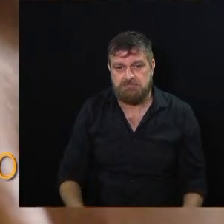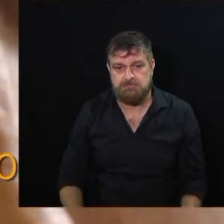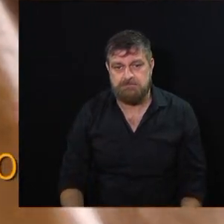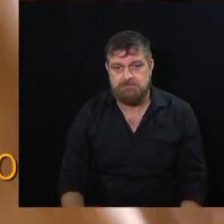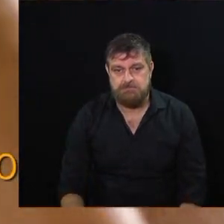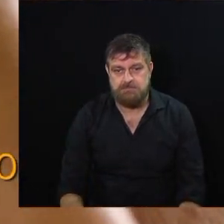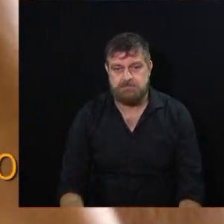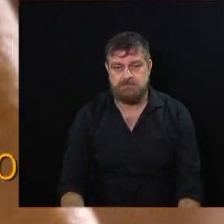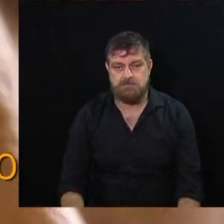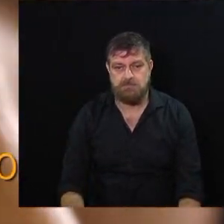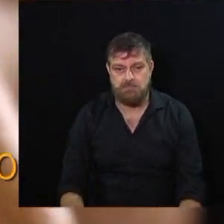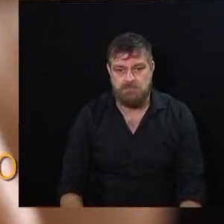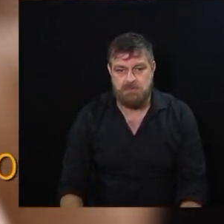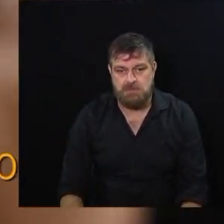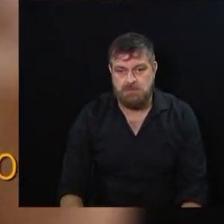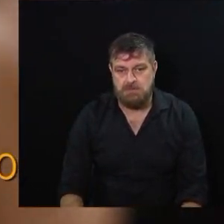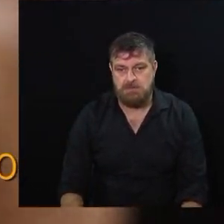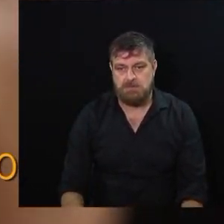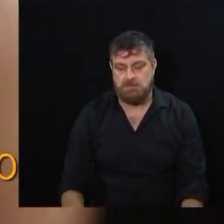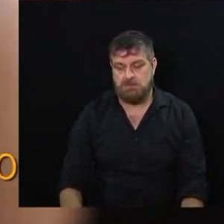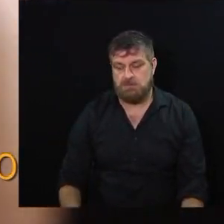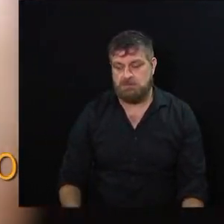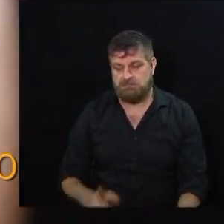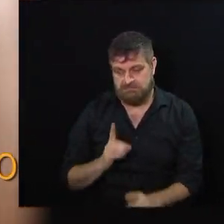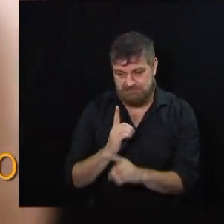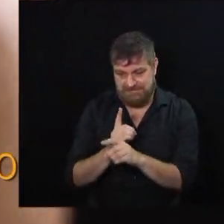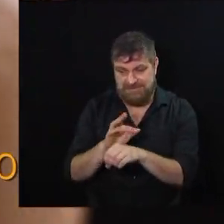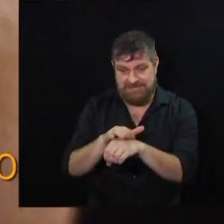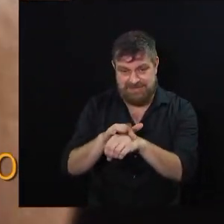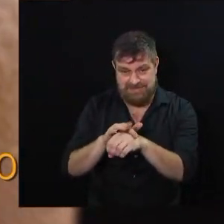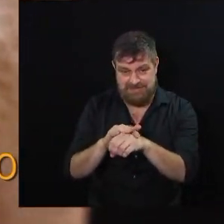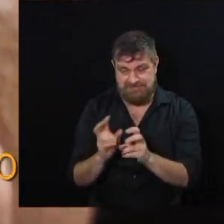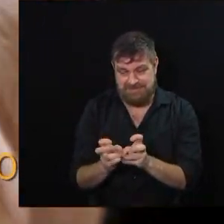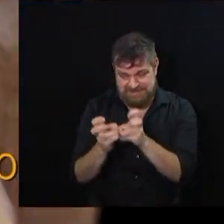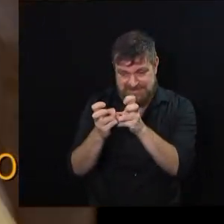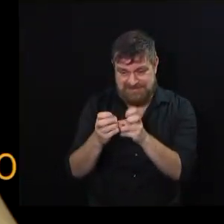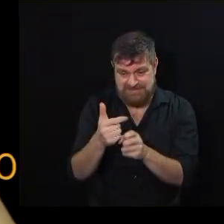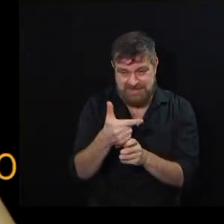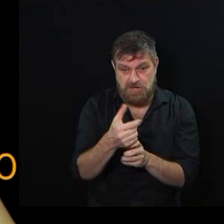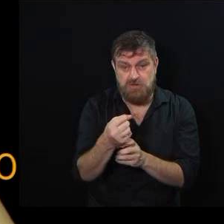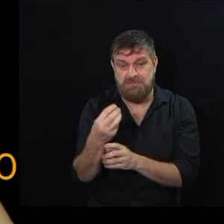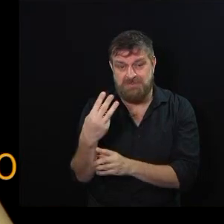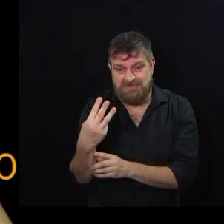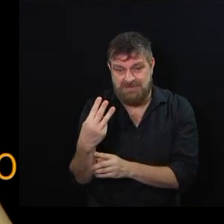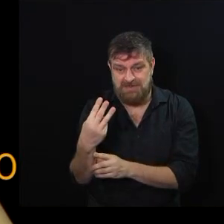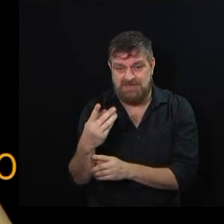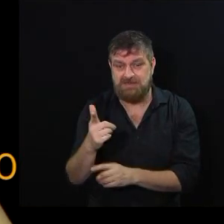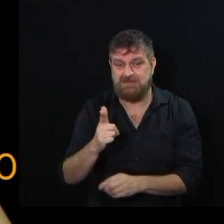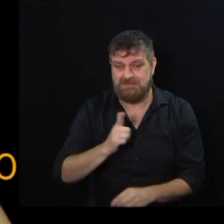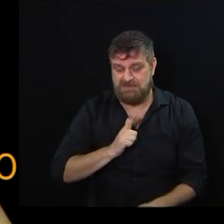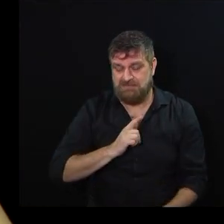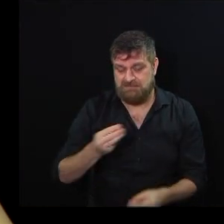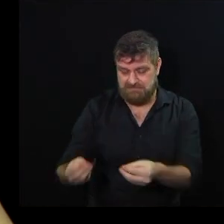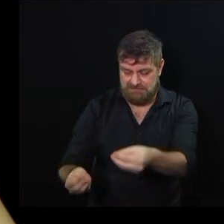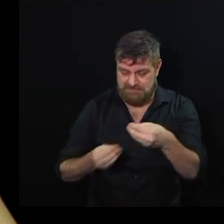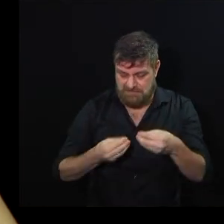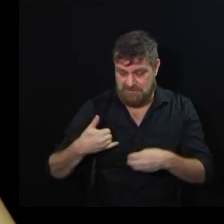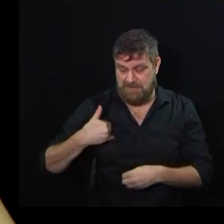Eu descobri o câncer em 2003. O primeiro diagnóstico meu, eu tinha 29 anos de